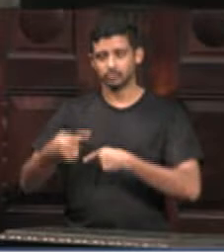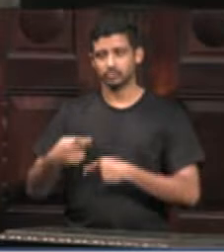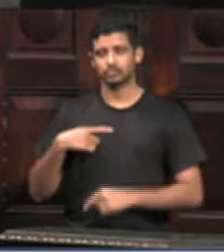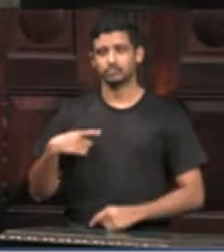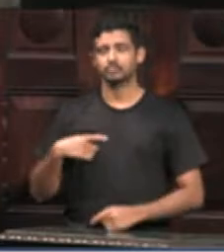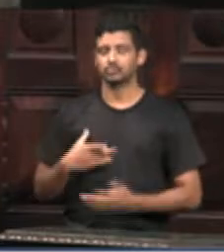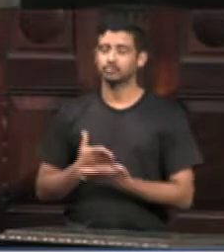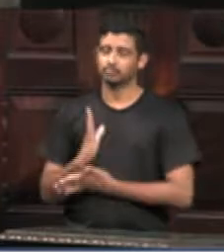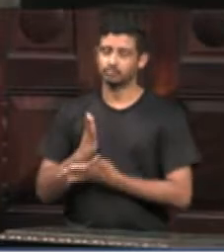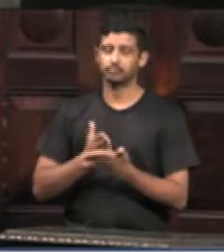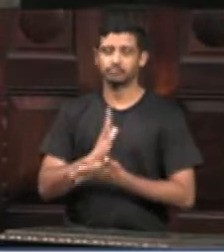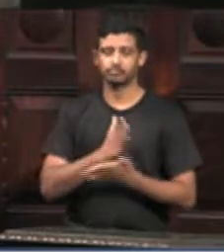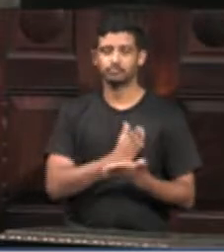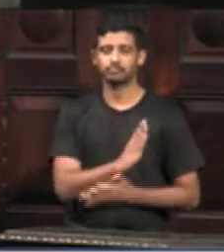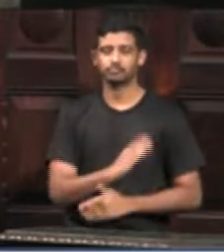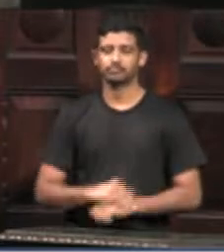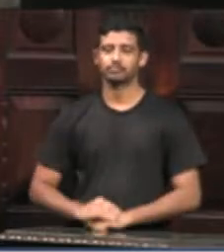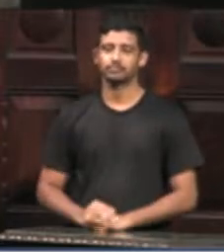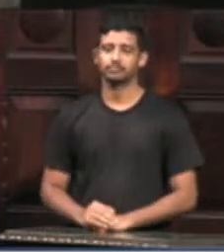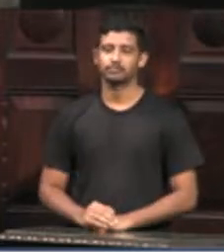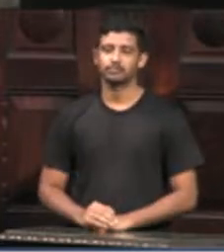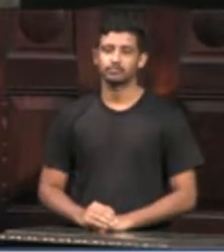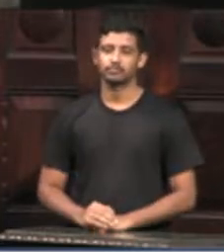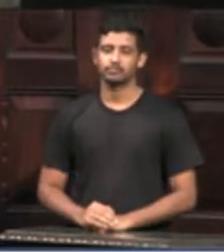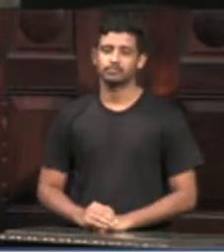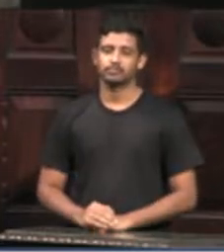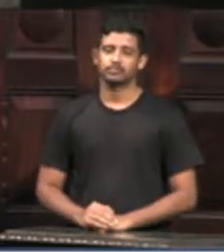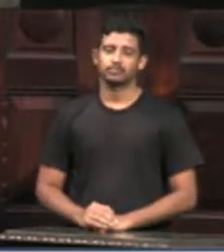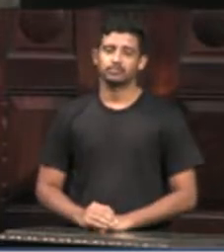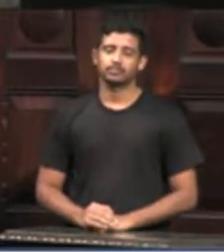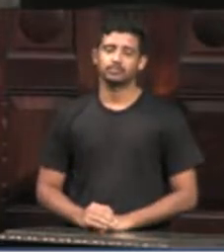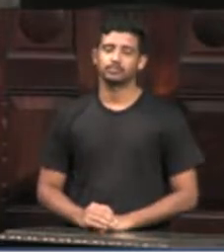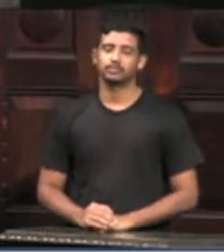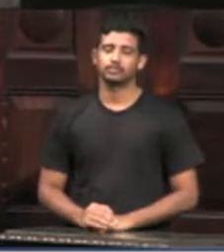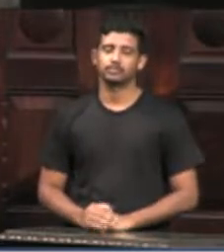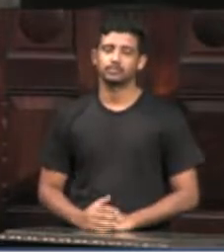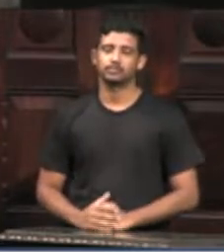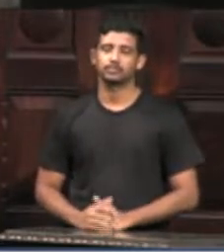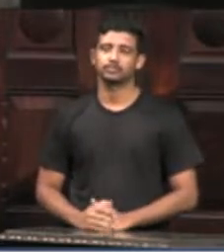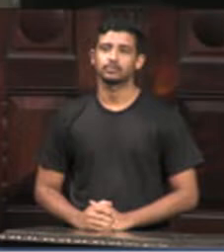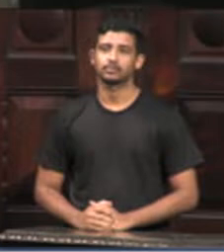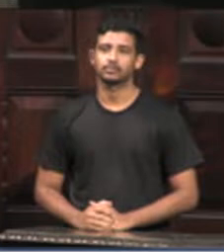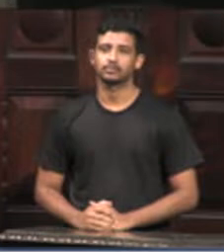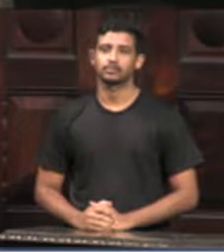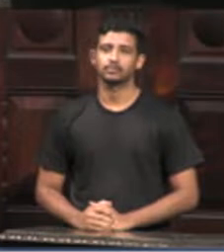idoso, favorável. De assuntos municipais e desenvolvimento regional, favorável.